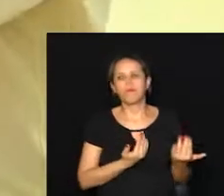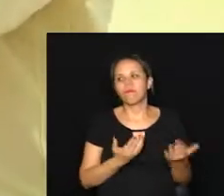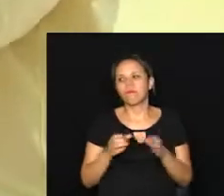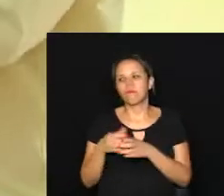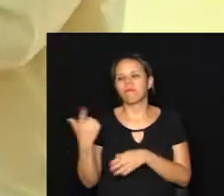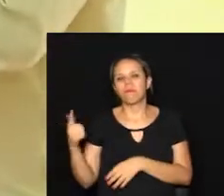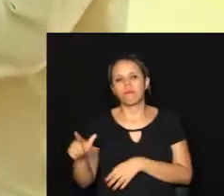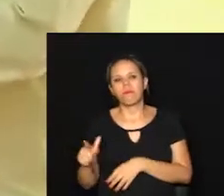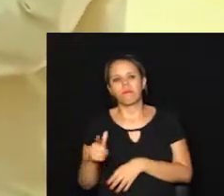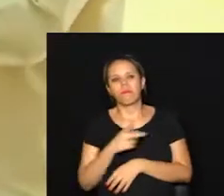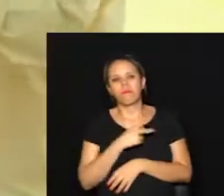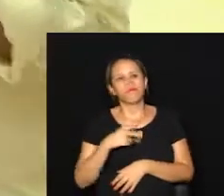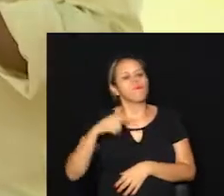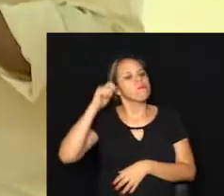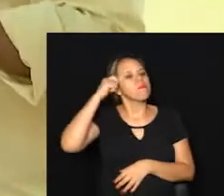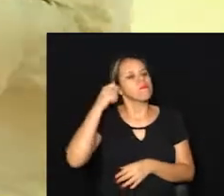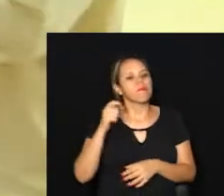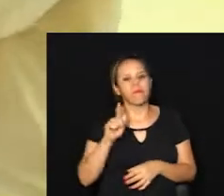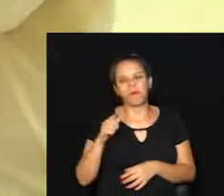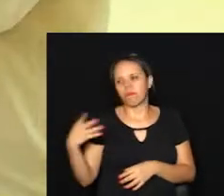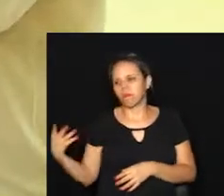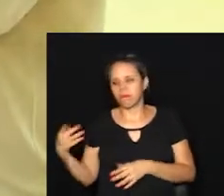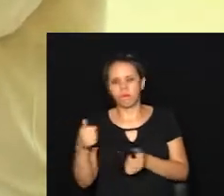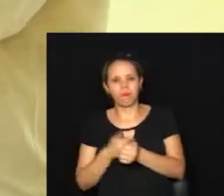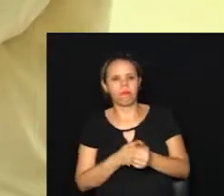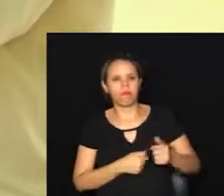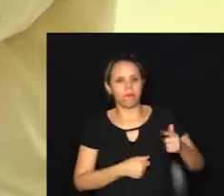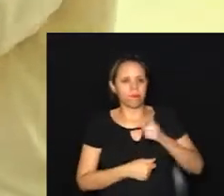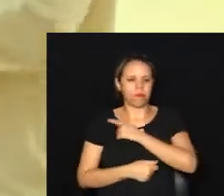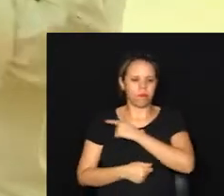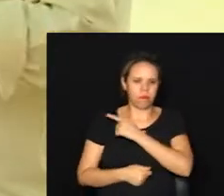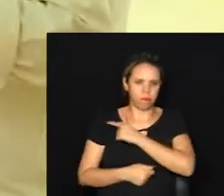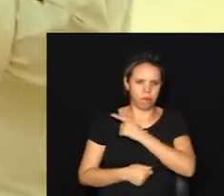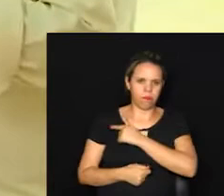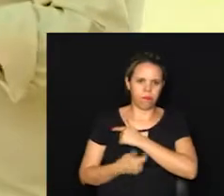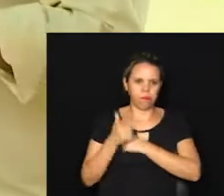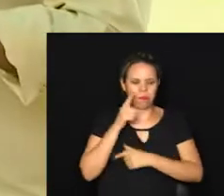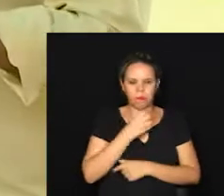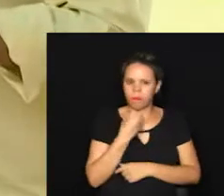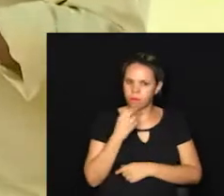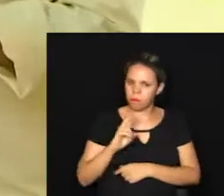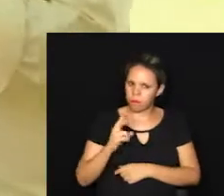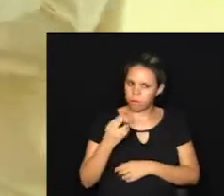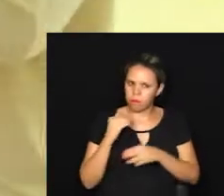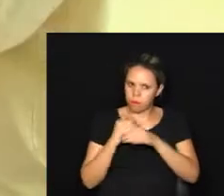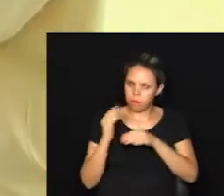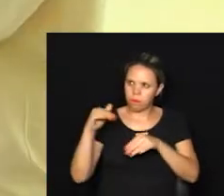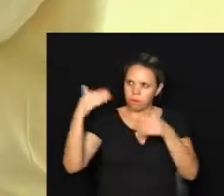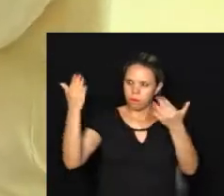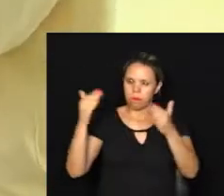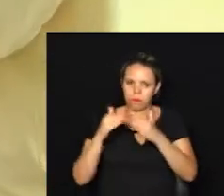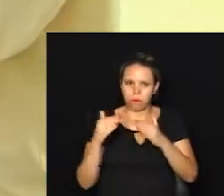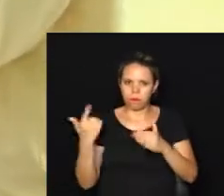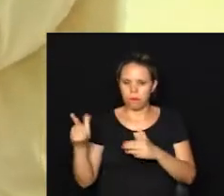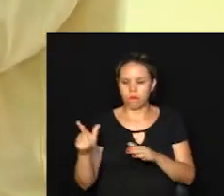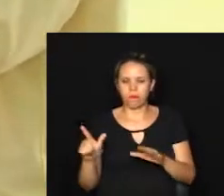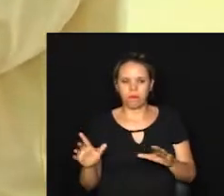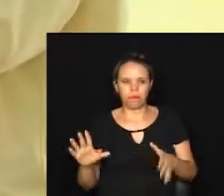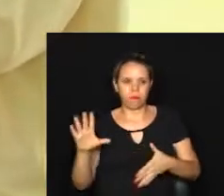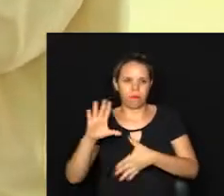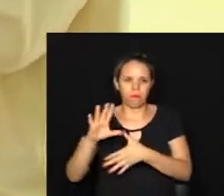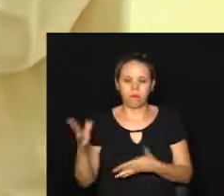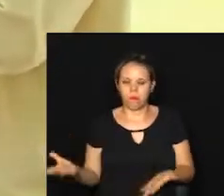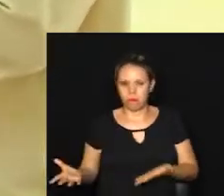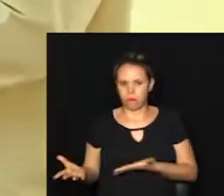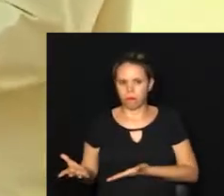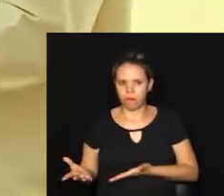está ali coladinha no G4. E o Guarani, embora tenha conseguido um bom resultado, né? Empatou fora de casa contra a equipe do América lá em Belo Horizonte